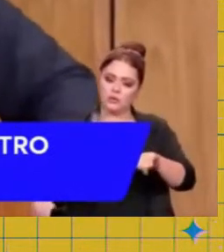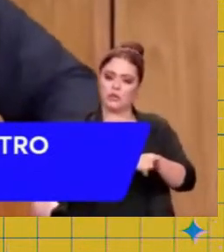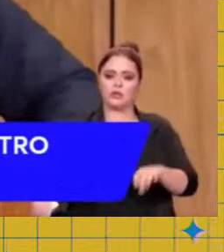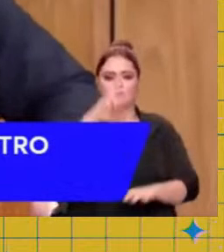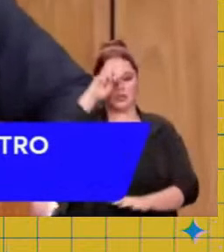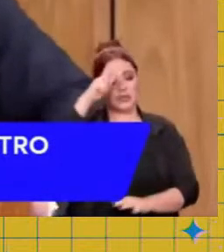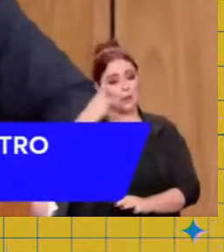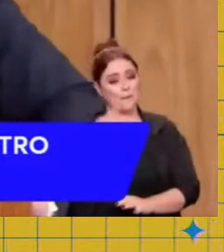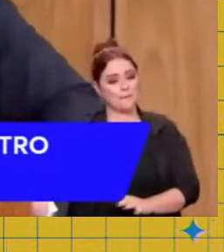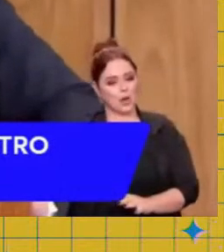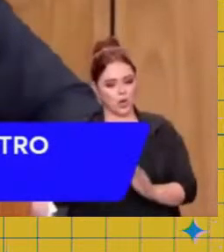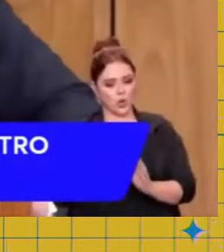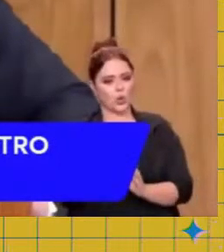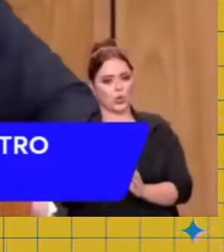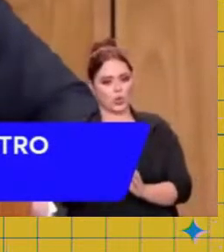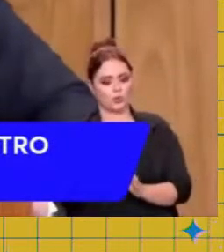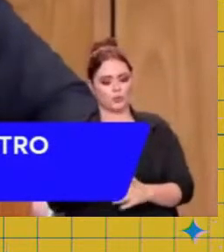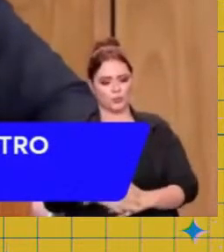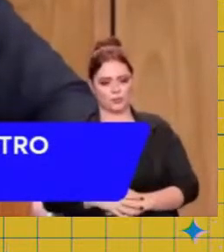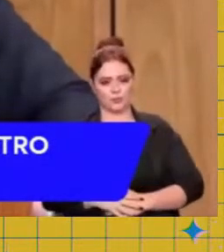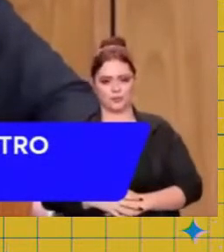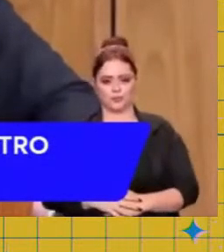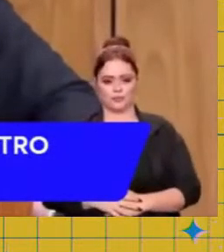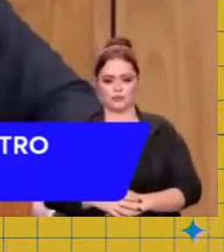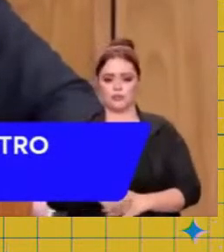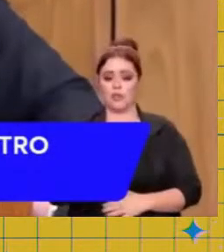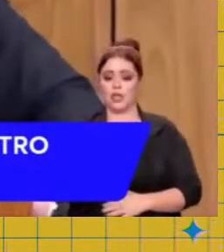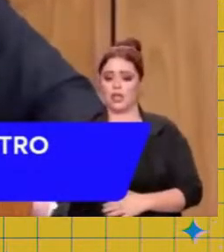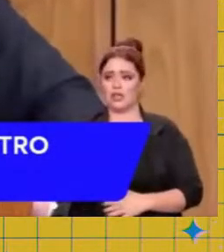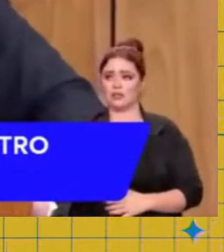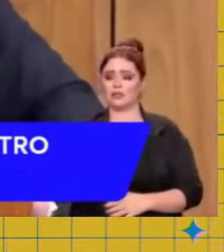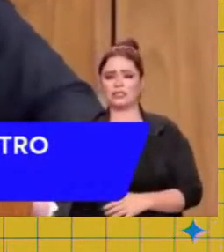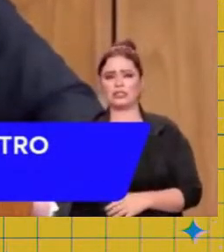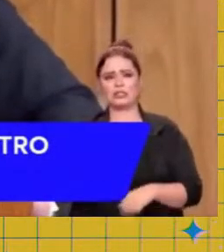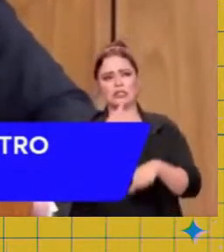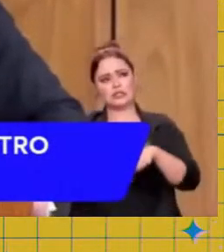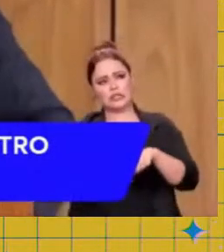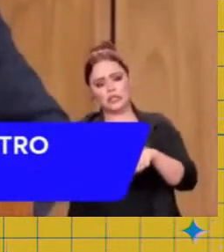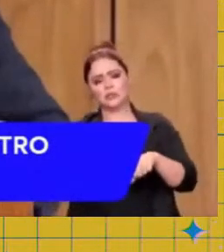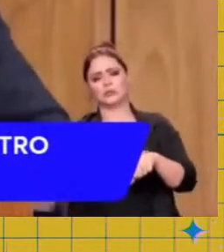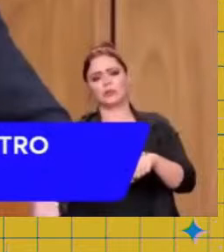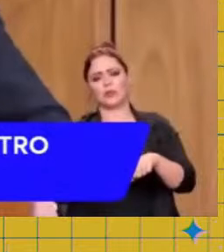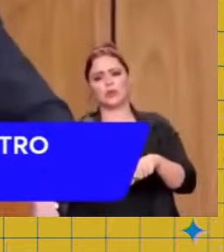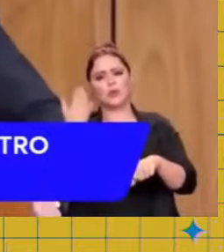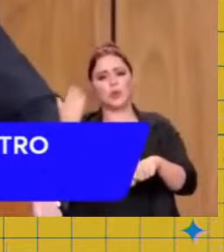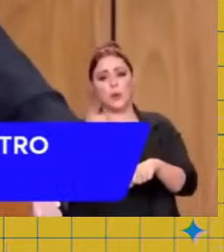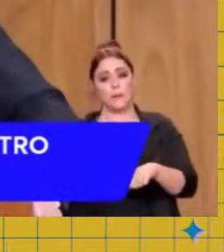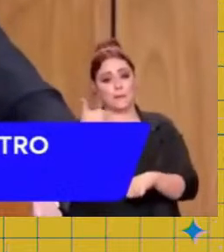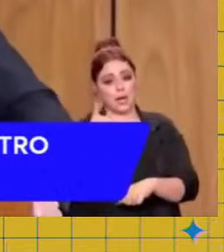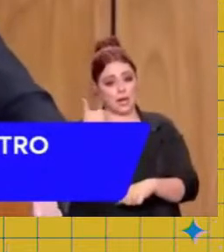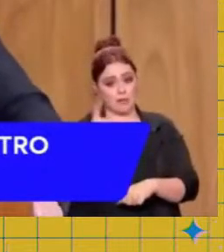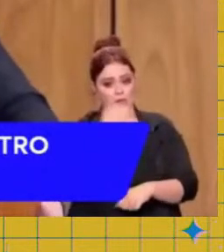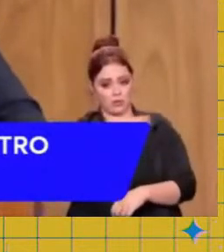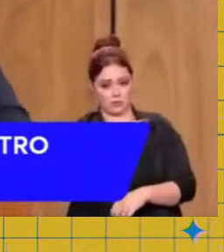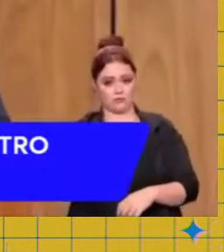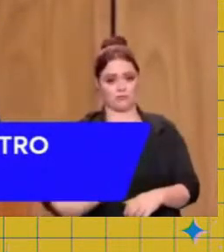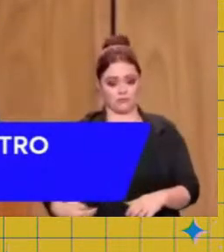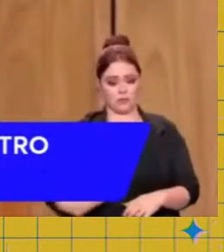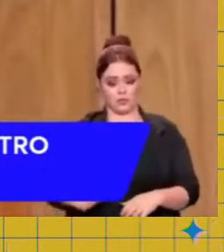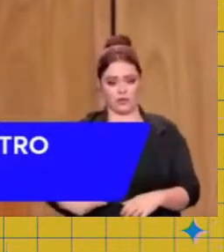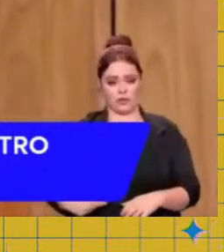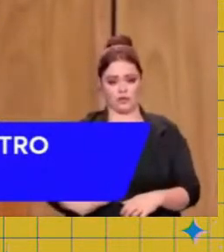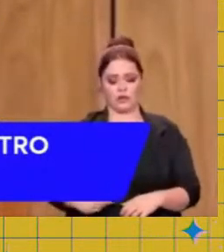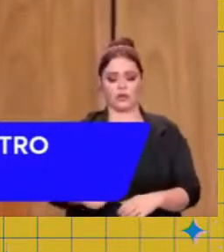nossas próprias moedas eu faz muito tempo inclusive no meu primeiro mandato a gente